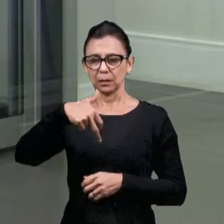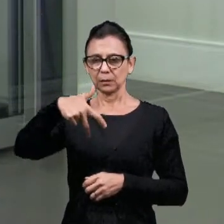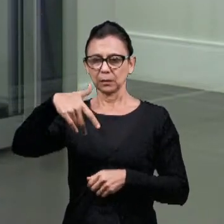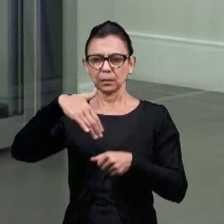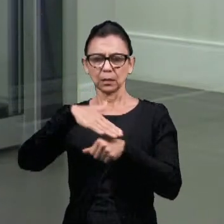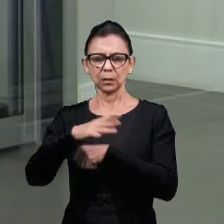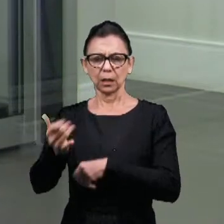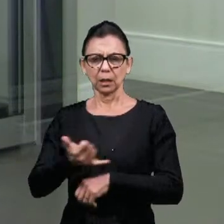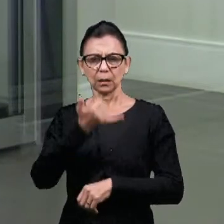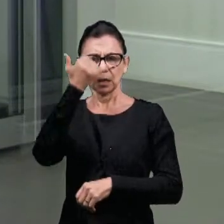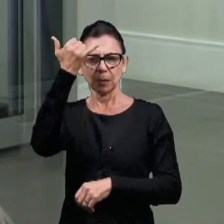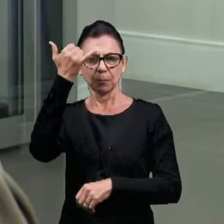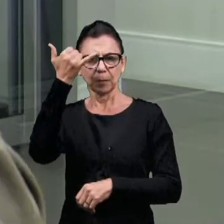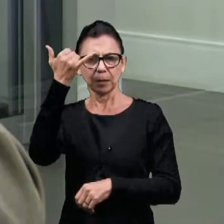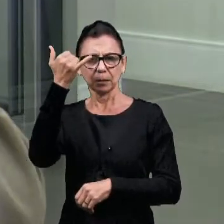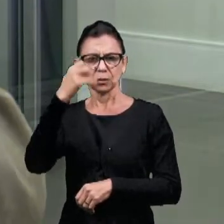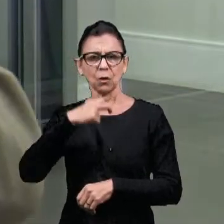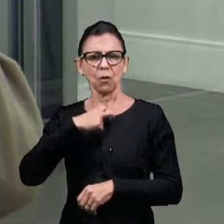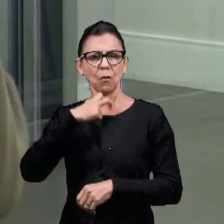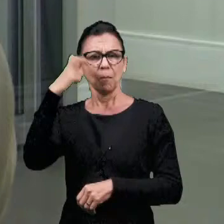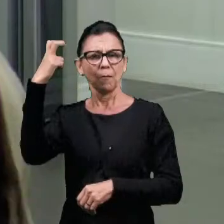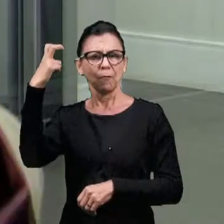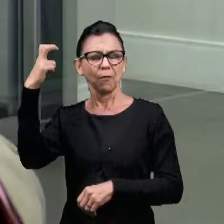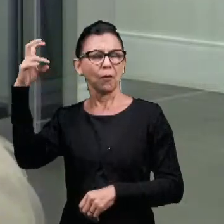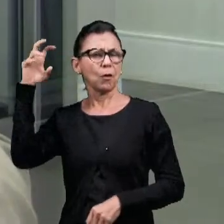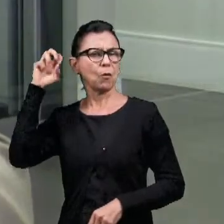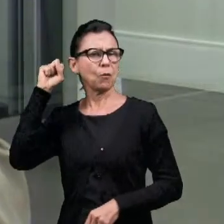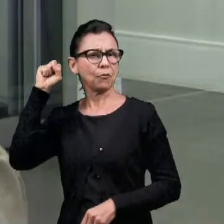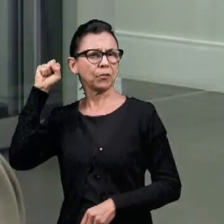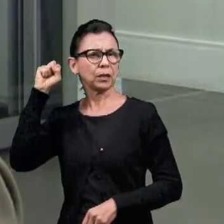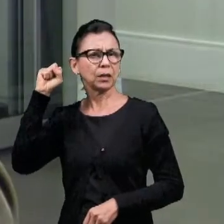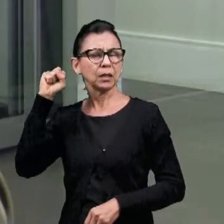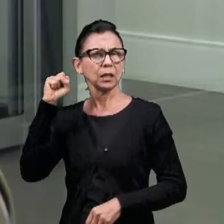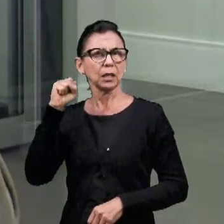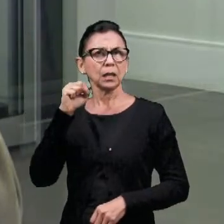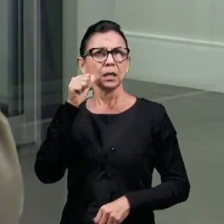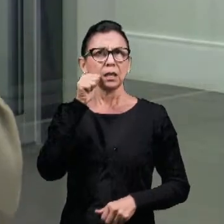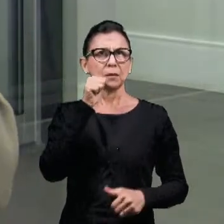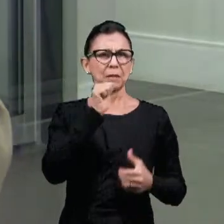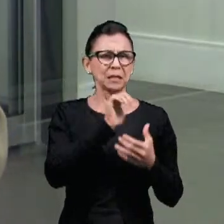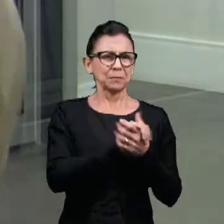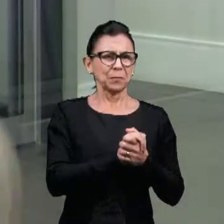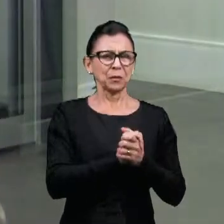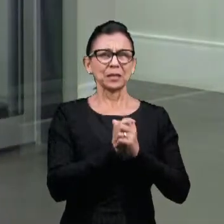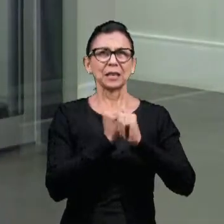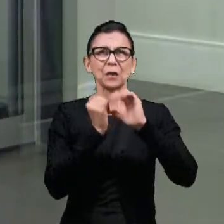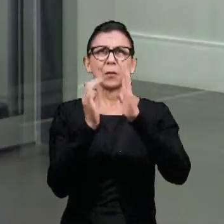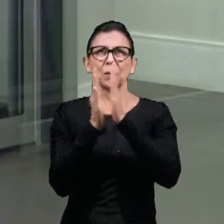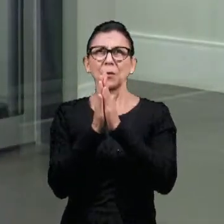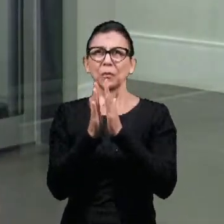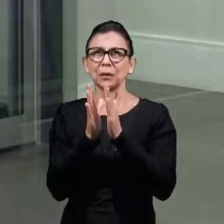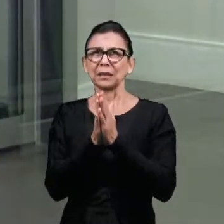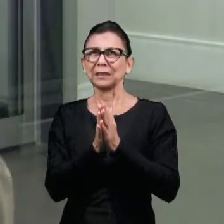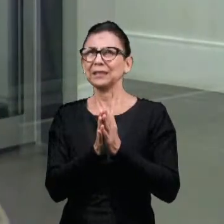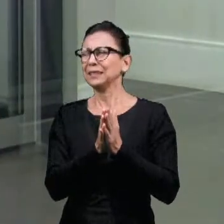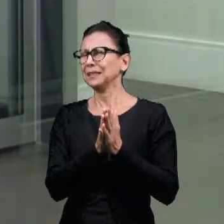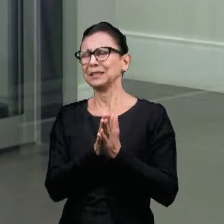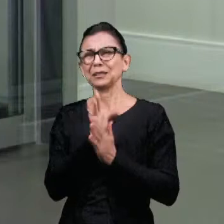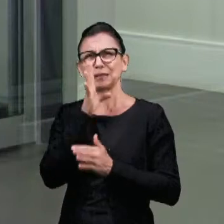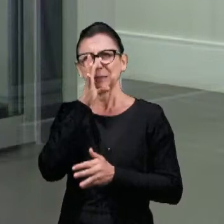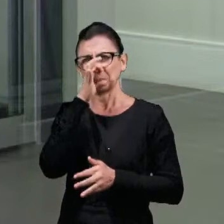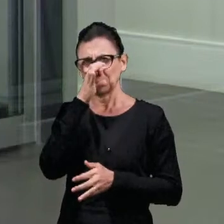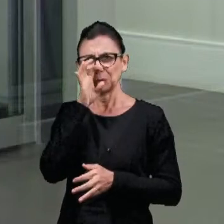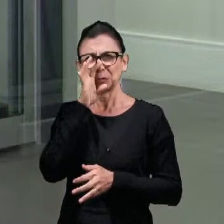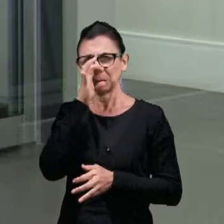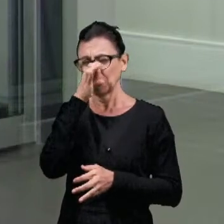uma voz, e a minha esposa orando, e eu não aceitava, e nada podia comigo, aquela coisa toda.